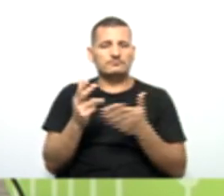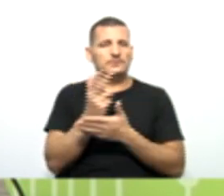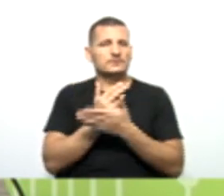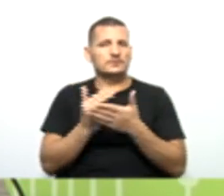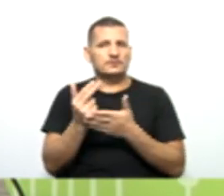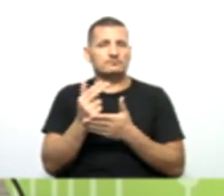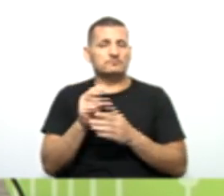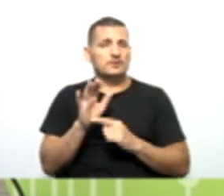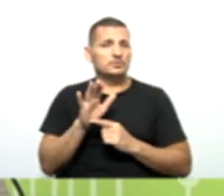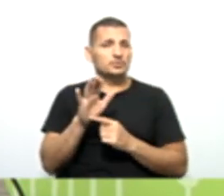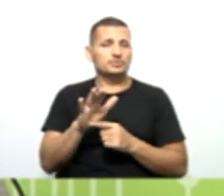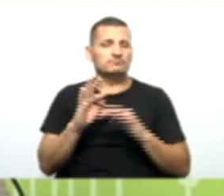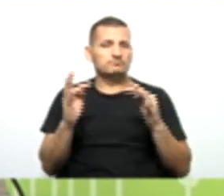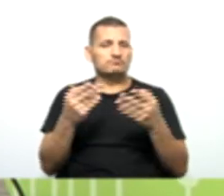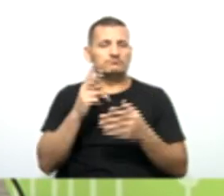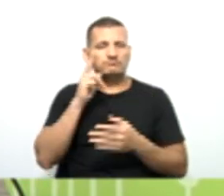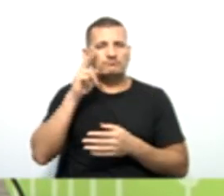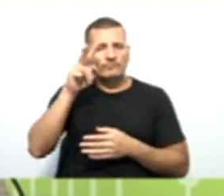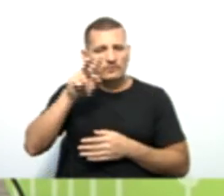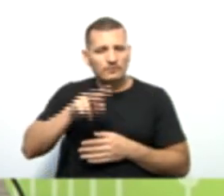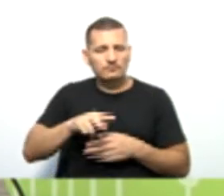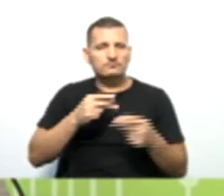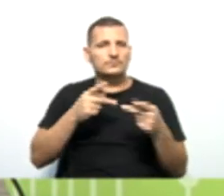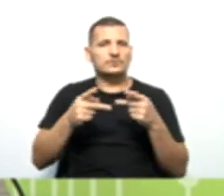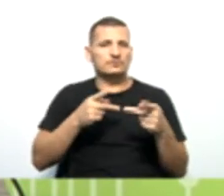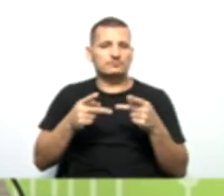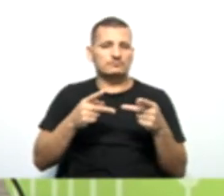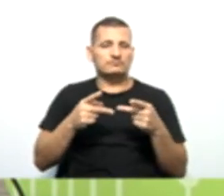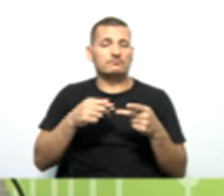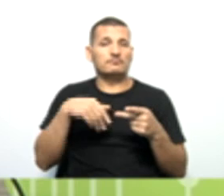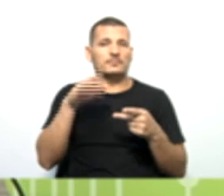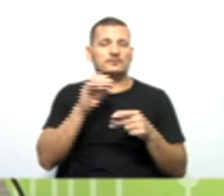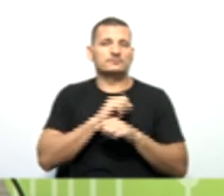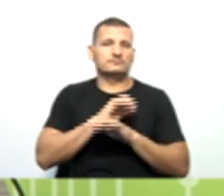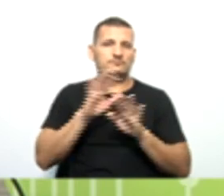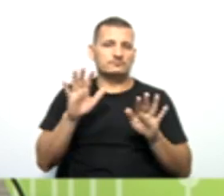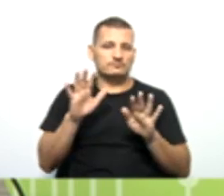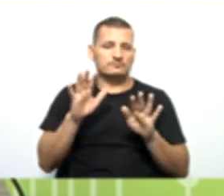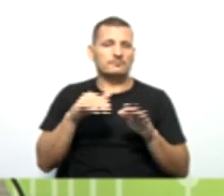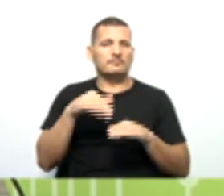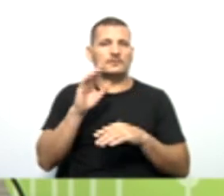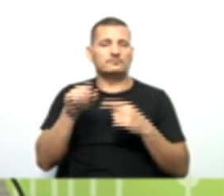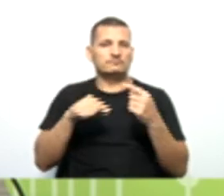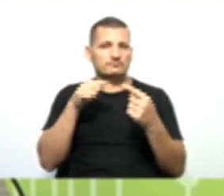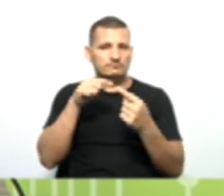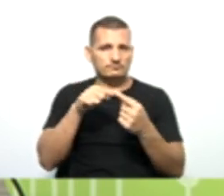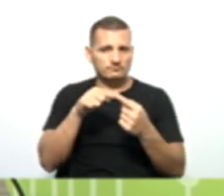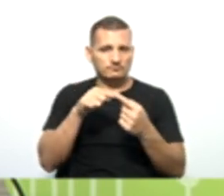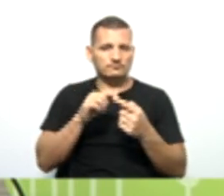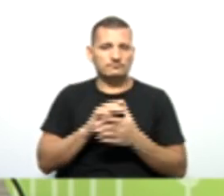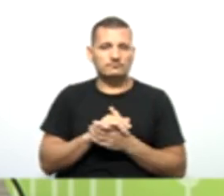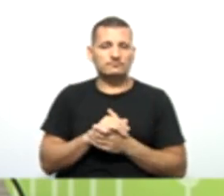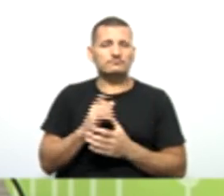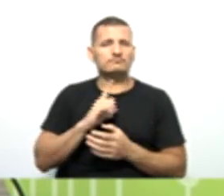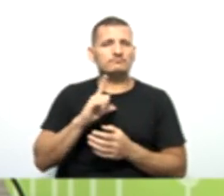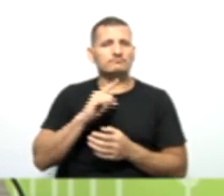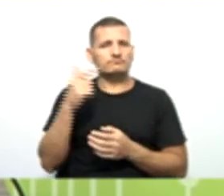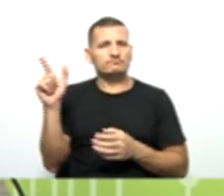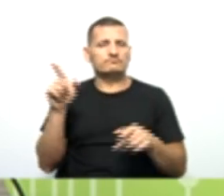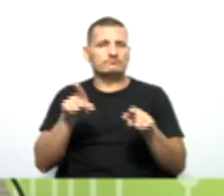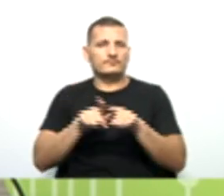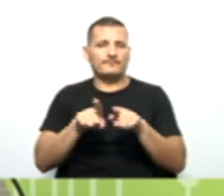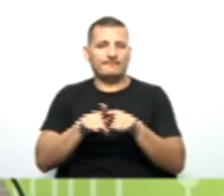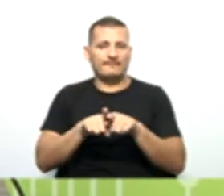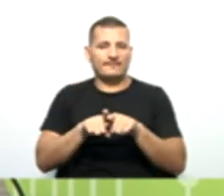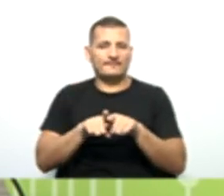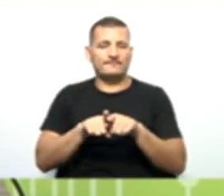aqui ajuda todo mundo a ver, enxergar o seu projeto de uma forma bem mais clara e bem mais objetiva. E existe uma outra forma que é feita,